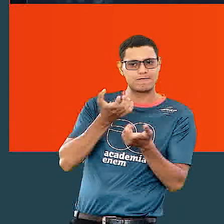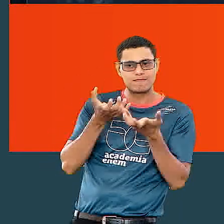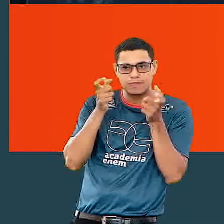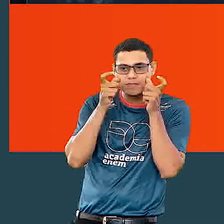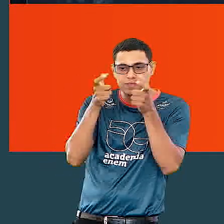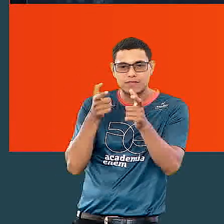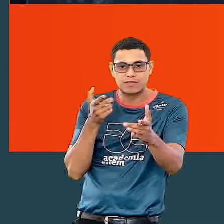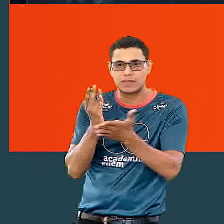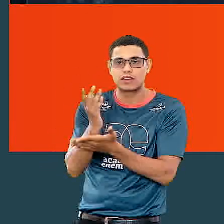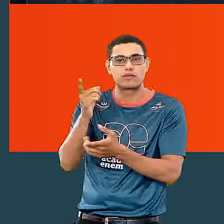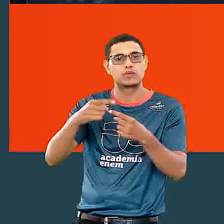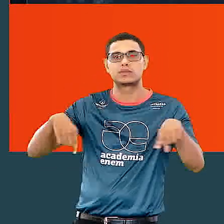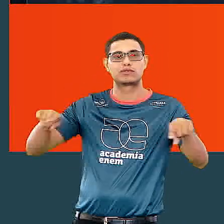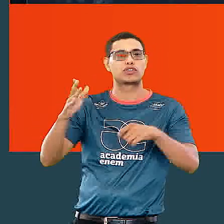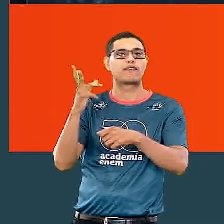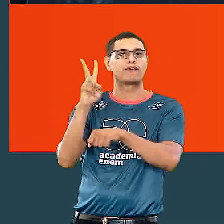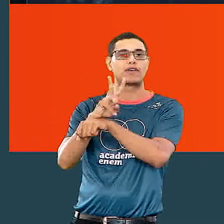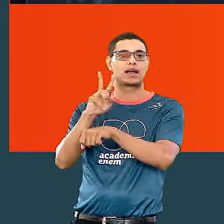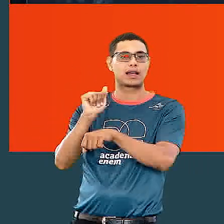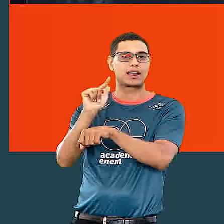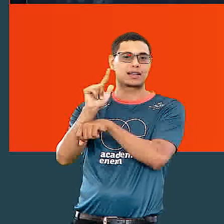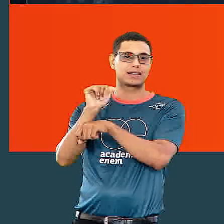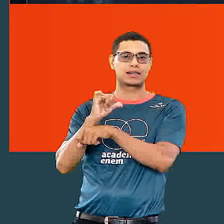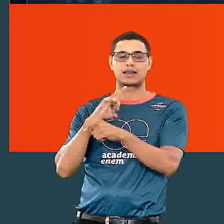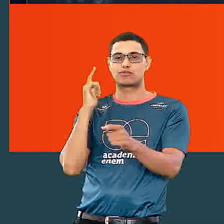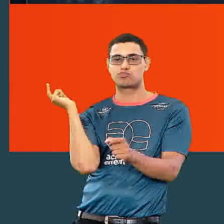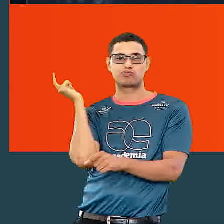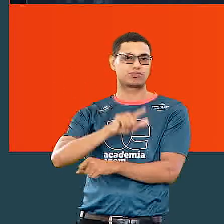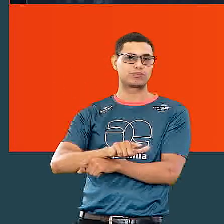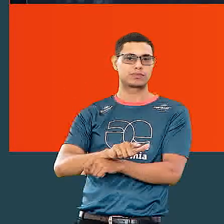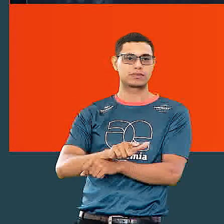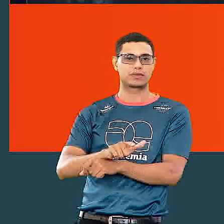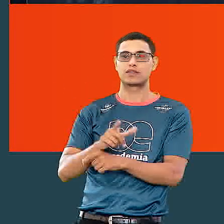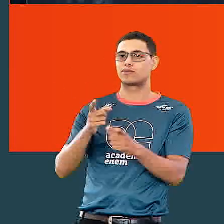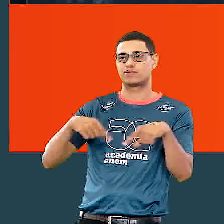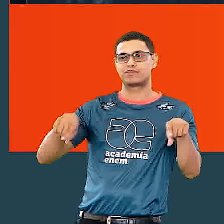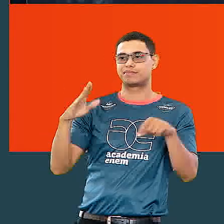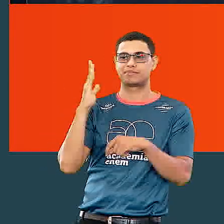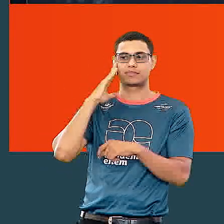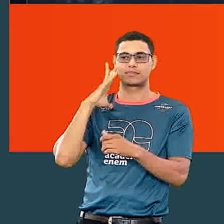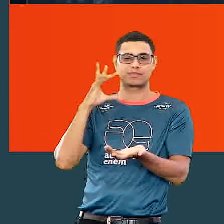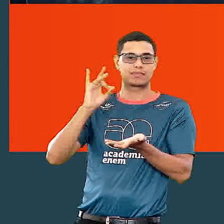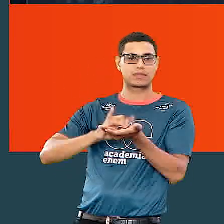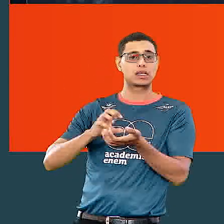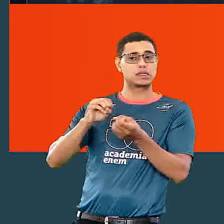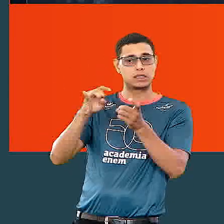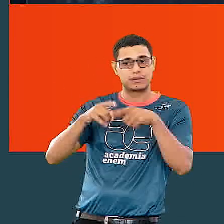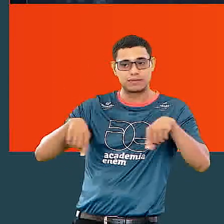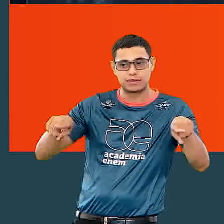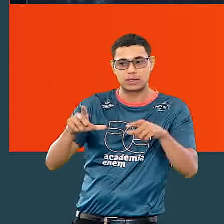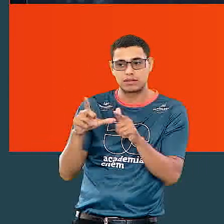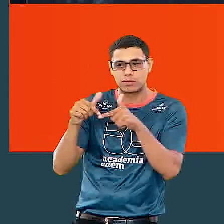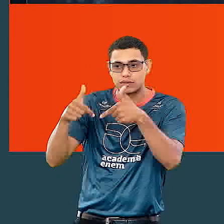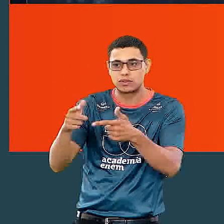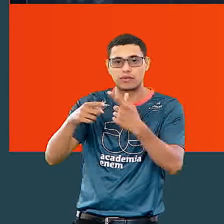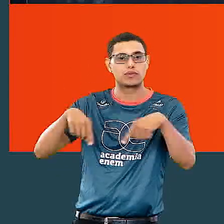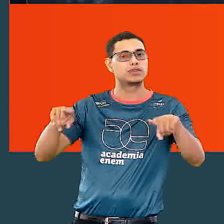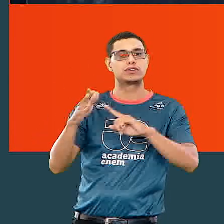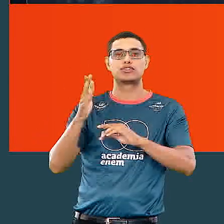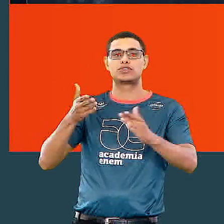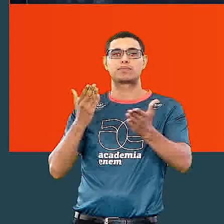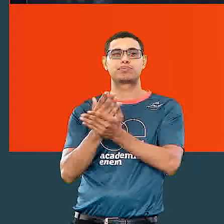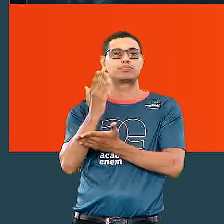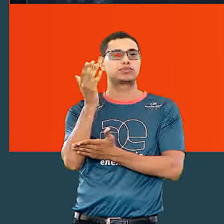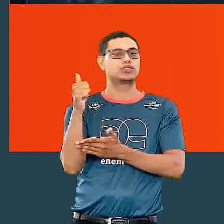passar, você já tinha sua vaga garantida no Enem. Eu tô mentindo? Você sabe que eu não estou mentindo. Se fosse por mérito, você já estava dentro, já estava ganhando, já estava